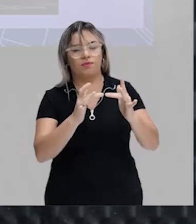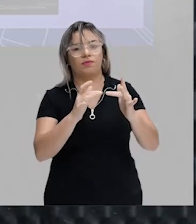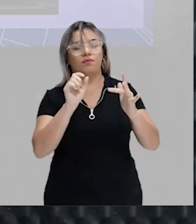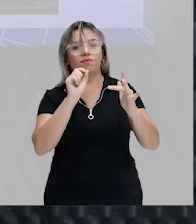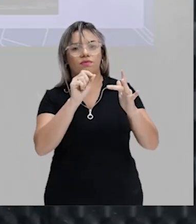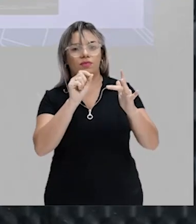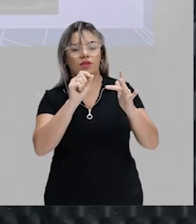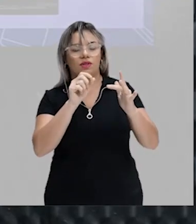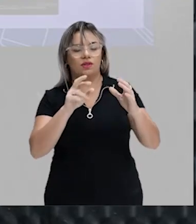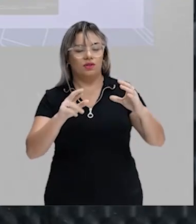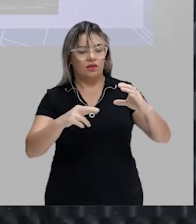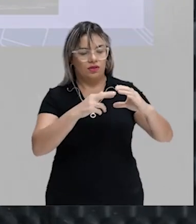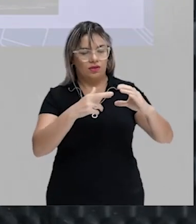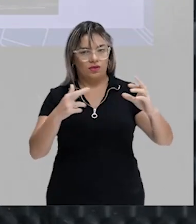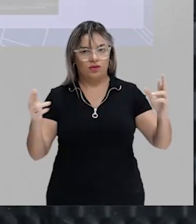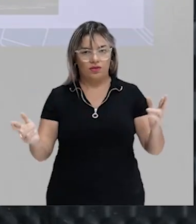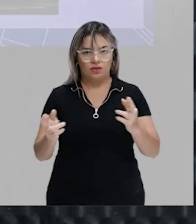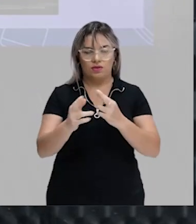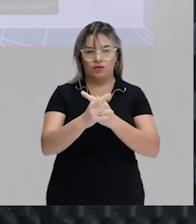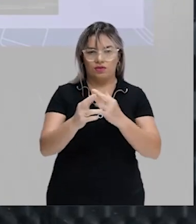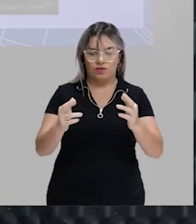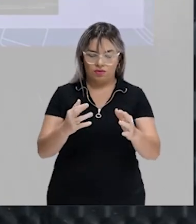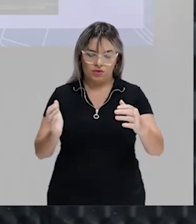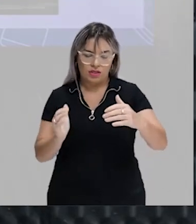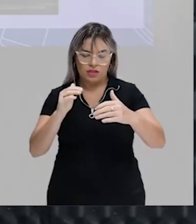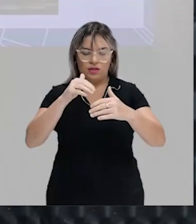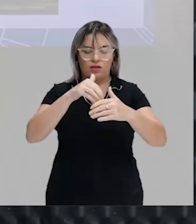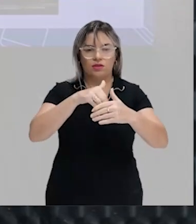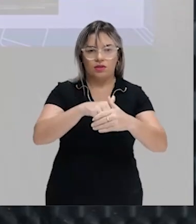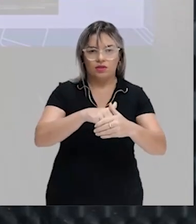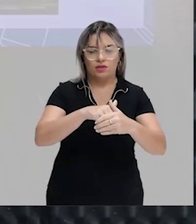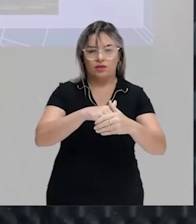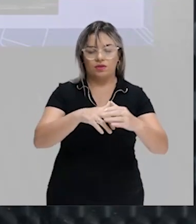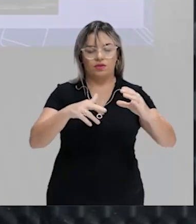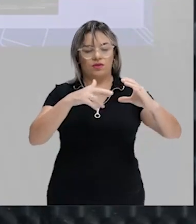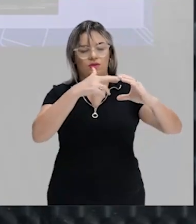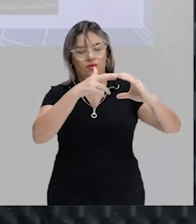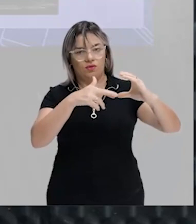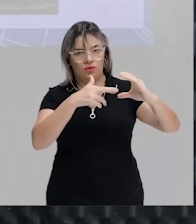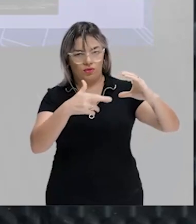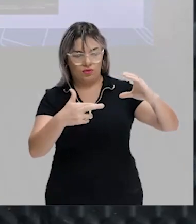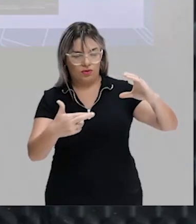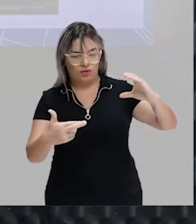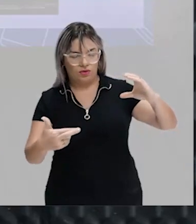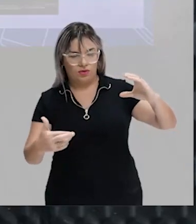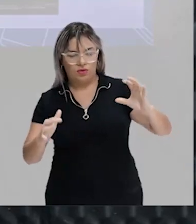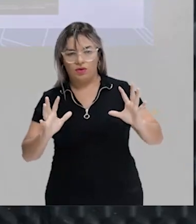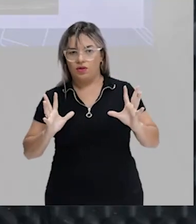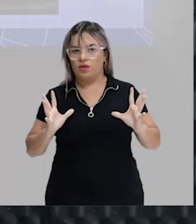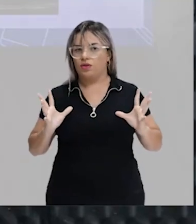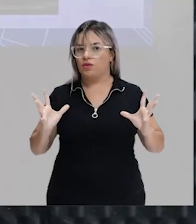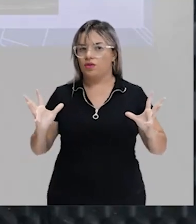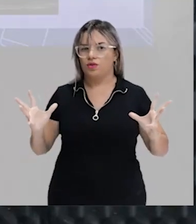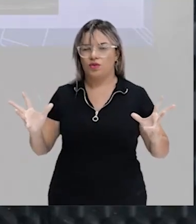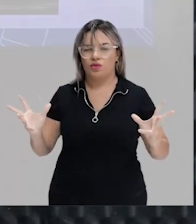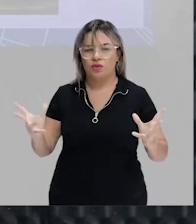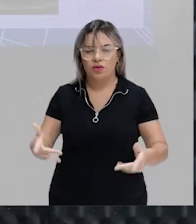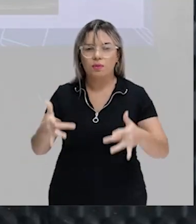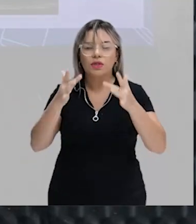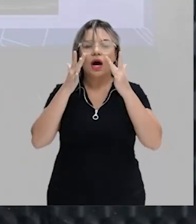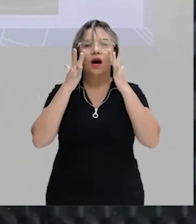Classicismo e Renascimento estão intrínsecos, né? No geral, o Renascimento vai envolver todo o campo da